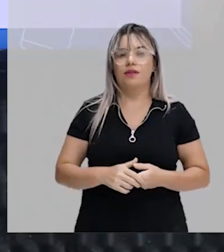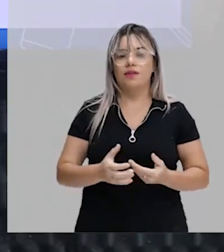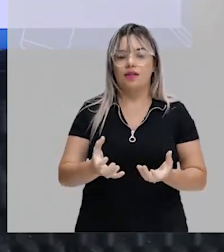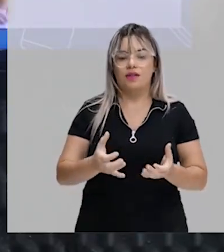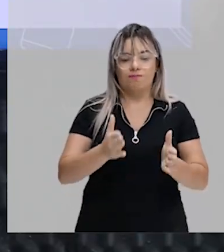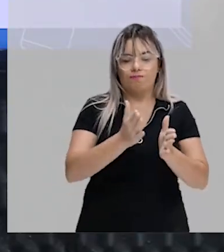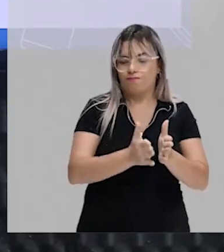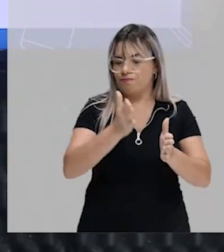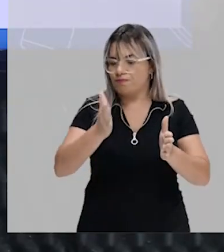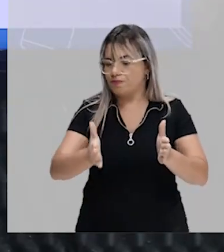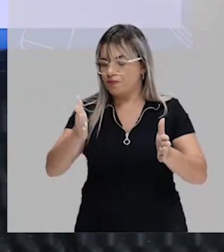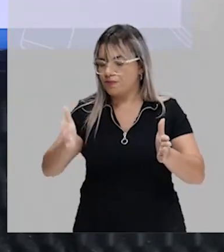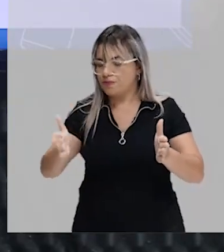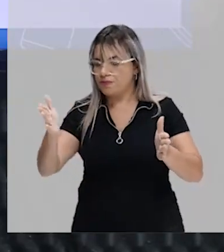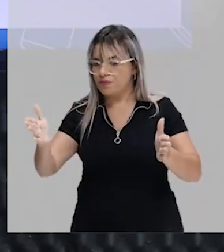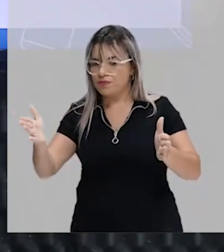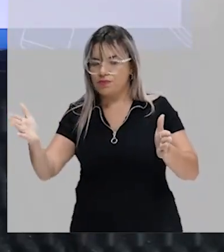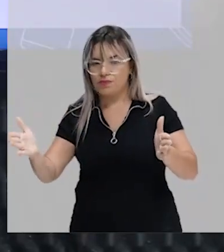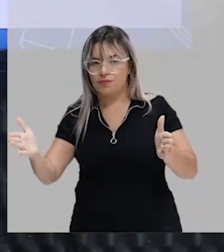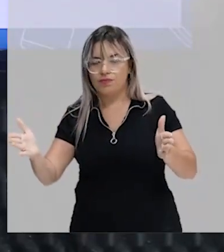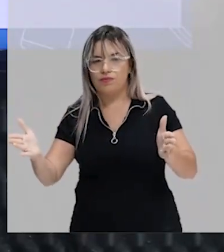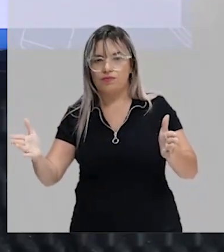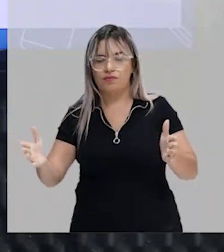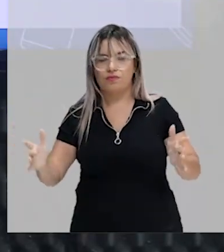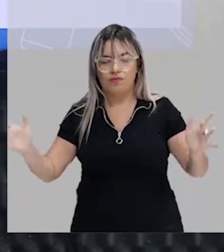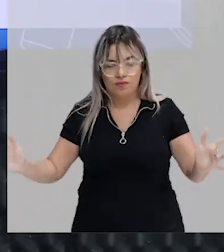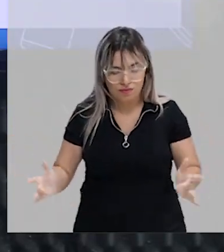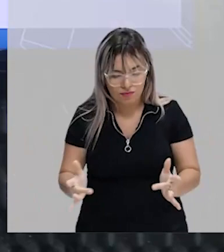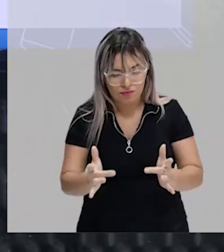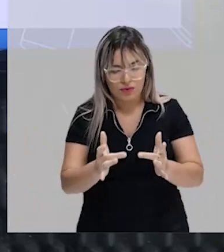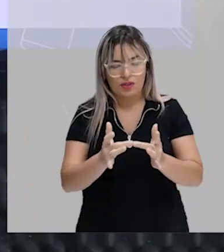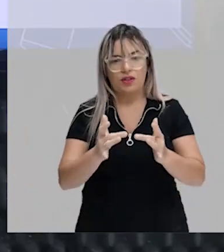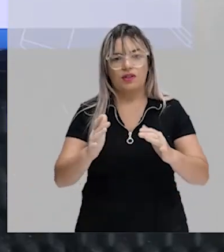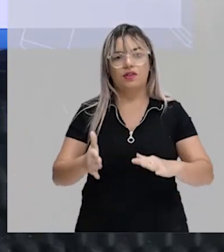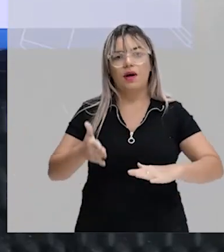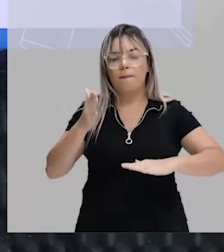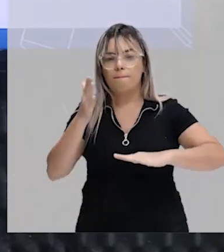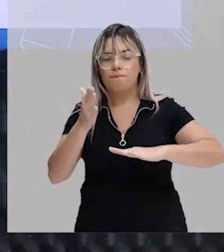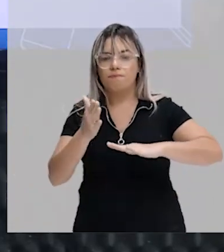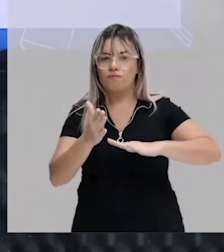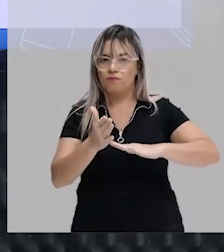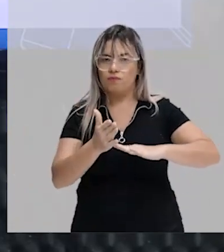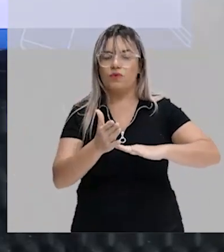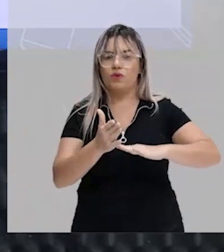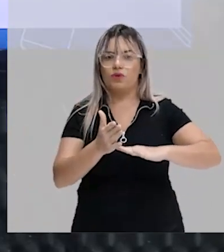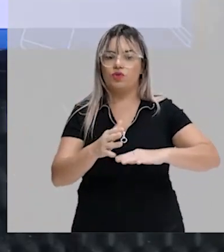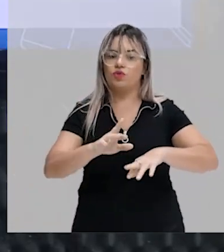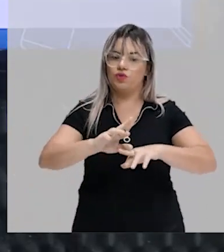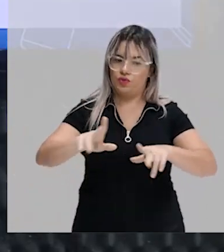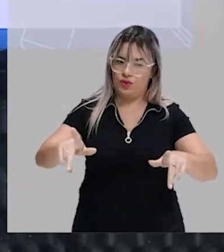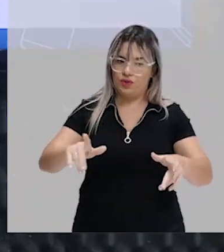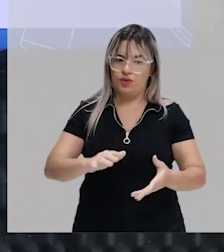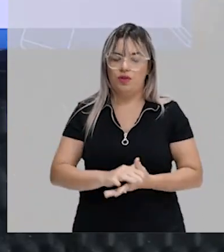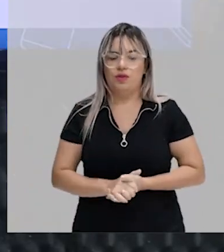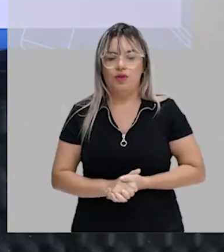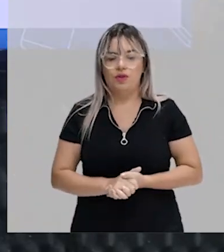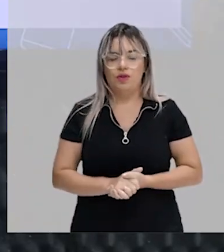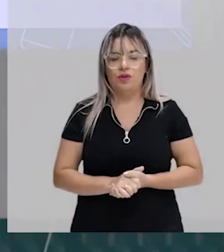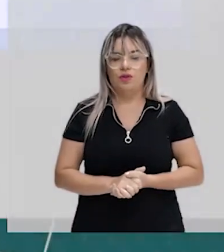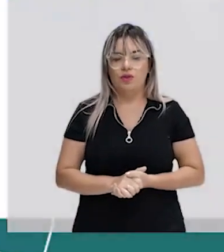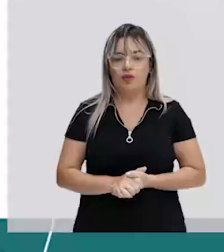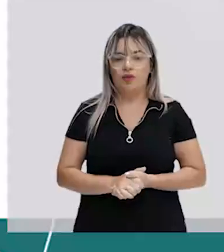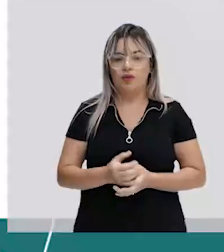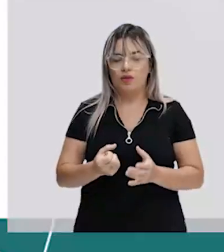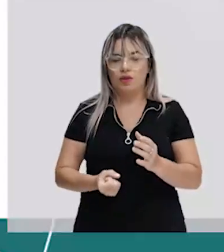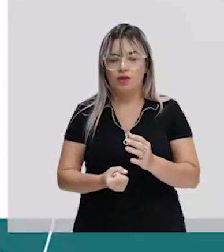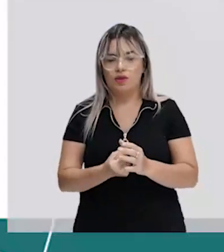se dividir. Aí a gente chama de era, tem a era clássica, tem a era moderna, tá? Tem épocas, tem estilos de época. Dentro delas vão